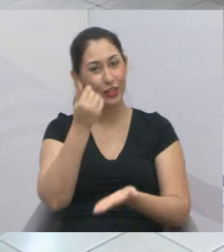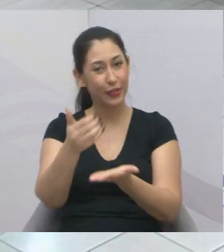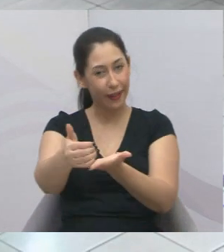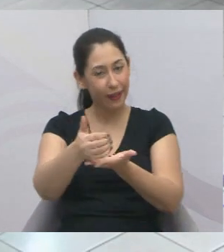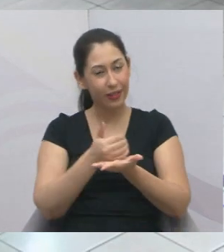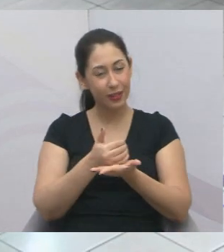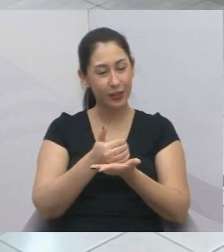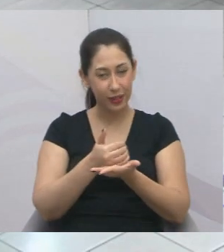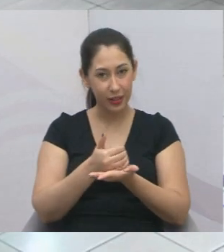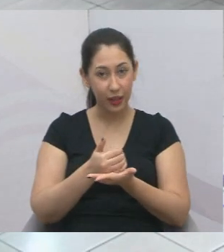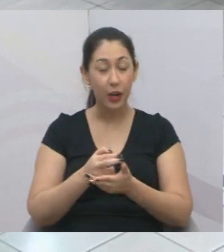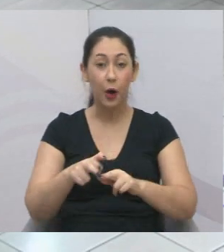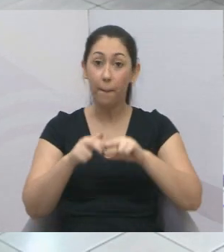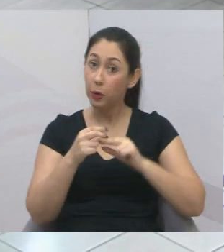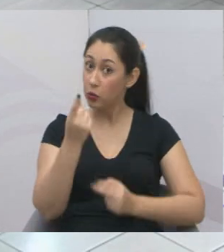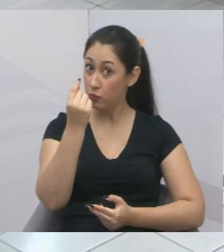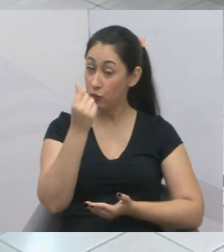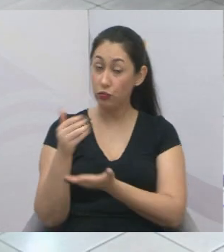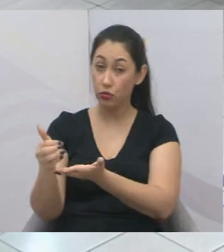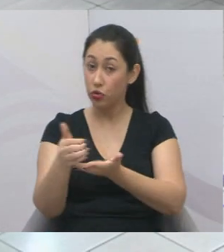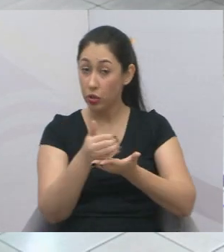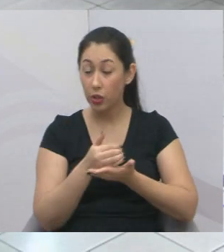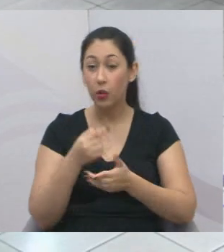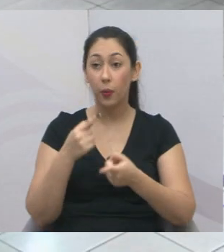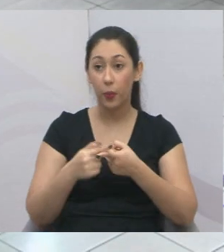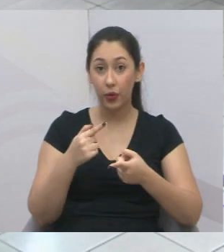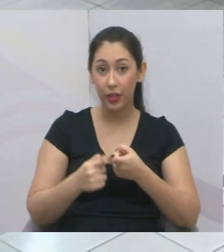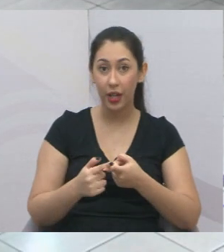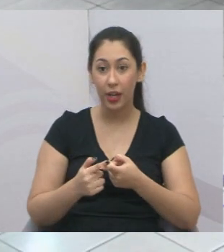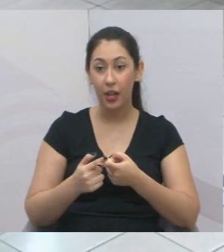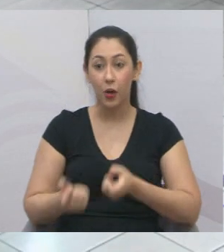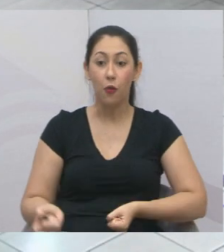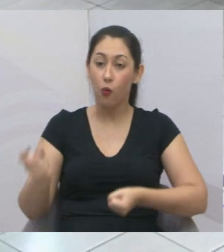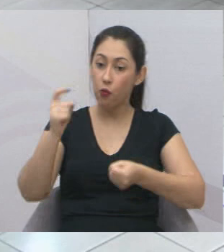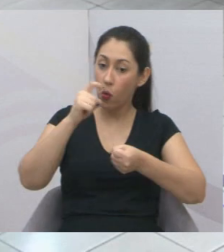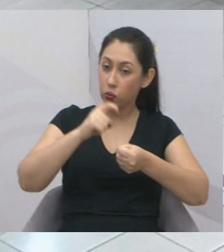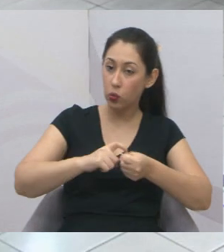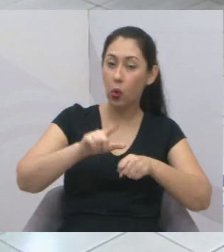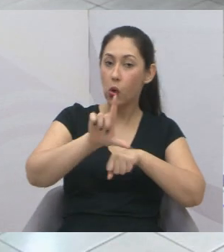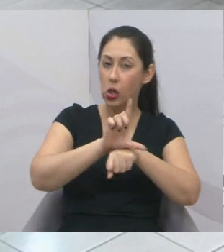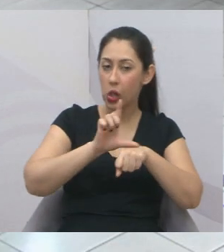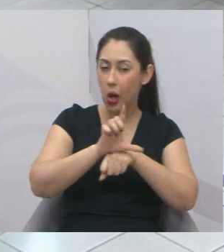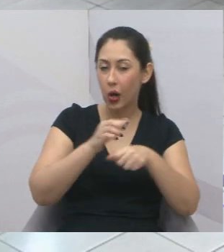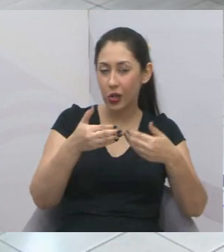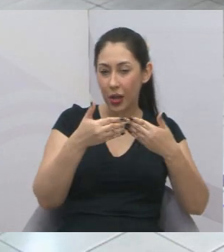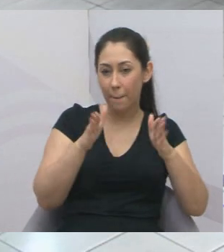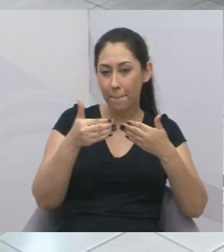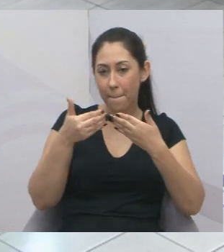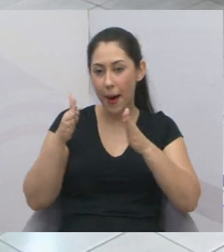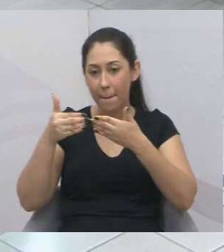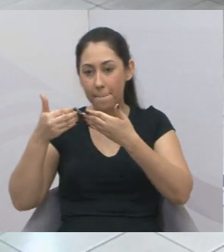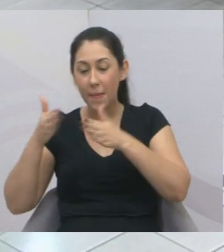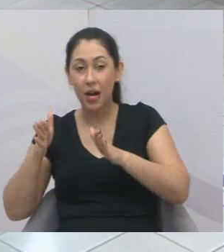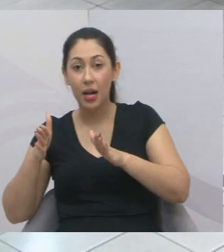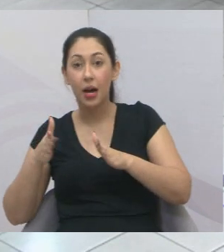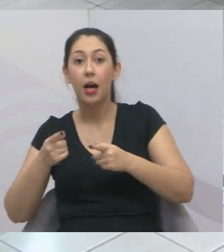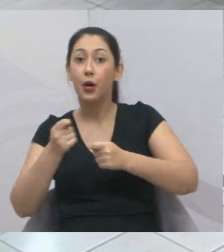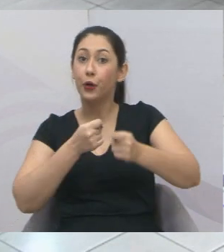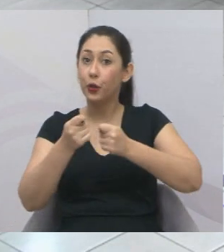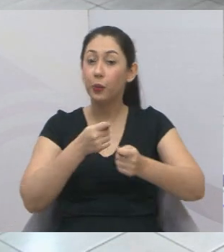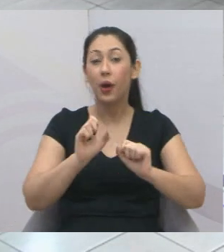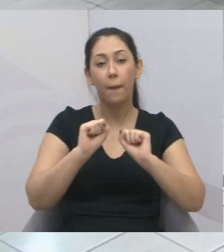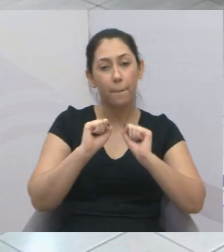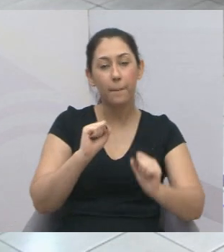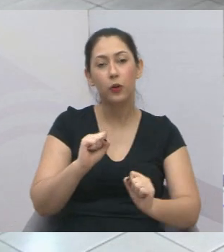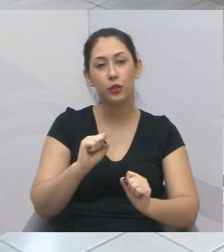Então, as receitas eram decorrentes às aberturas que ocorreram de uma forma prudente, né? E a economia pôde adotar critérios